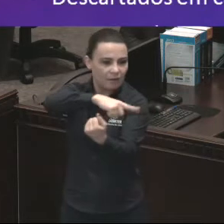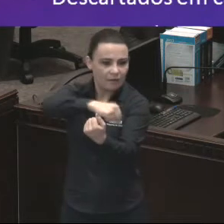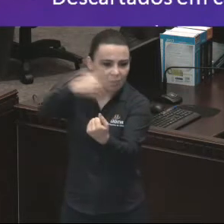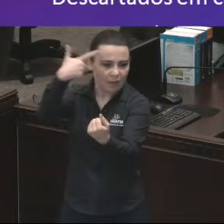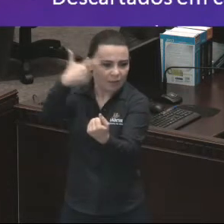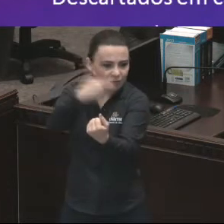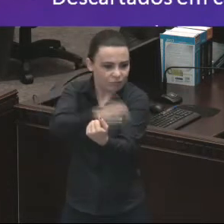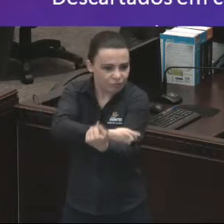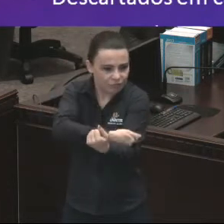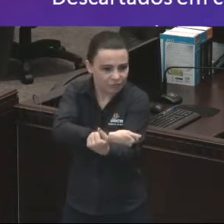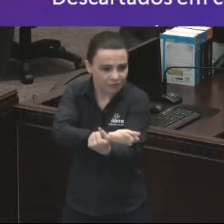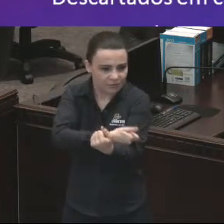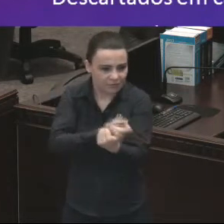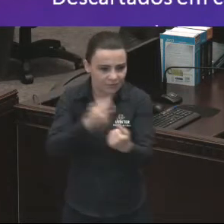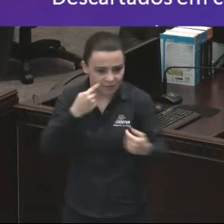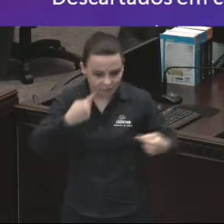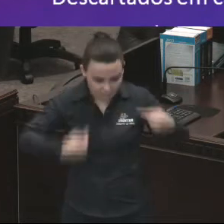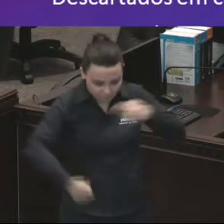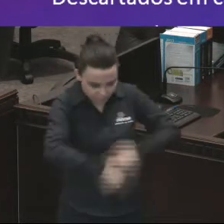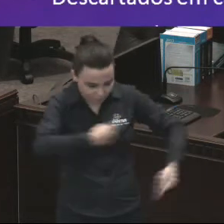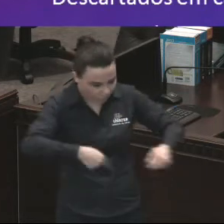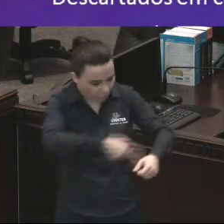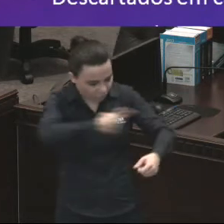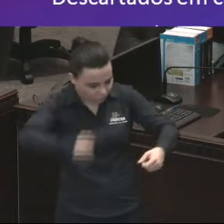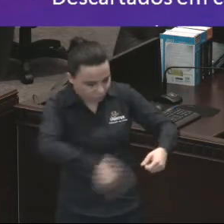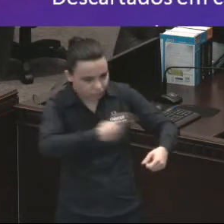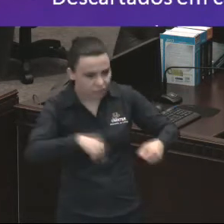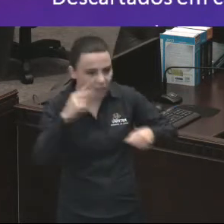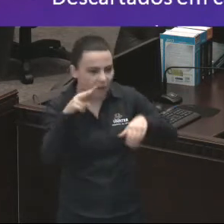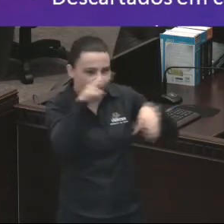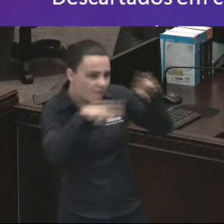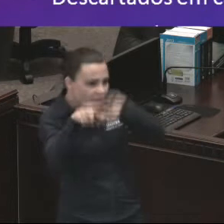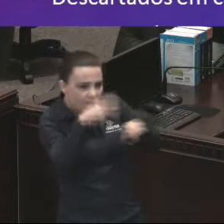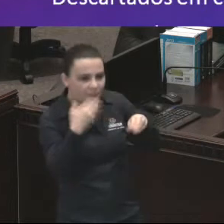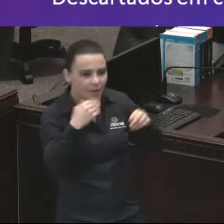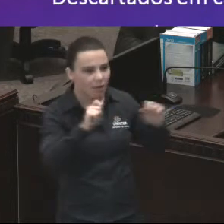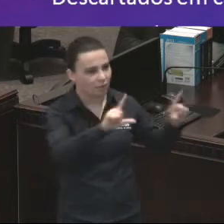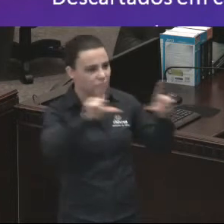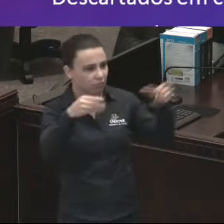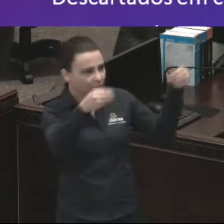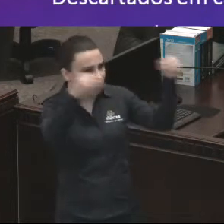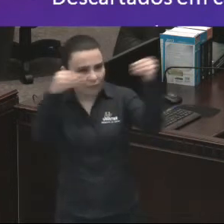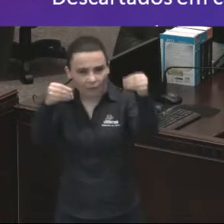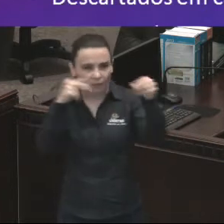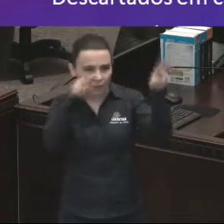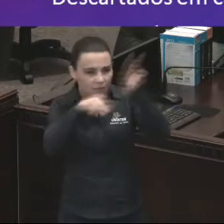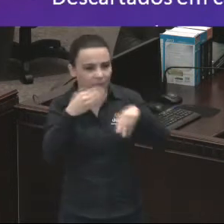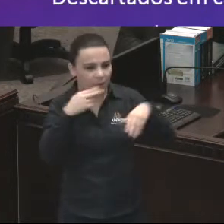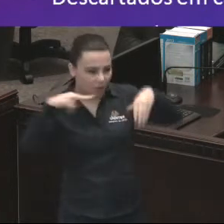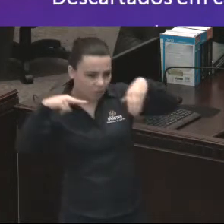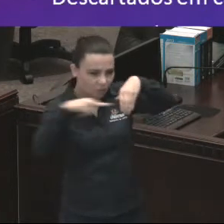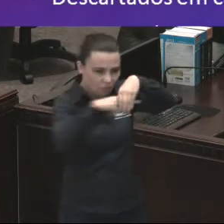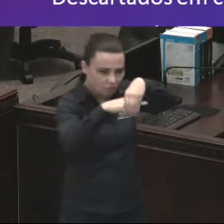modificação nenhuma. Aqueles descartados em casa, que são o que a maioria das pessoas se preocupa, né? O que, que eu faço com o